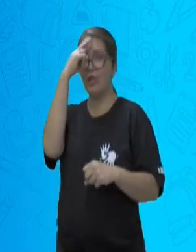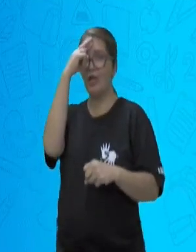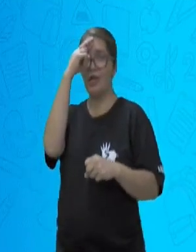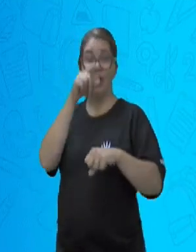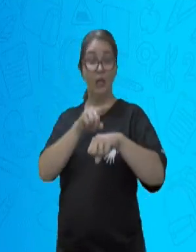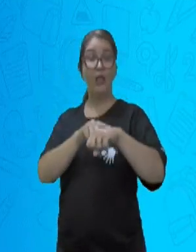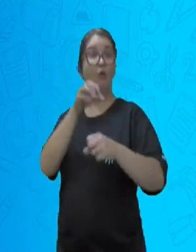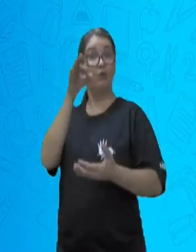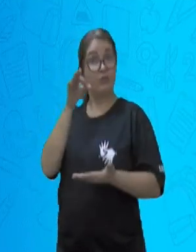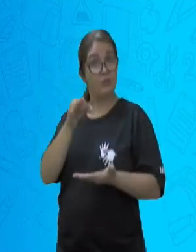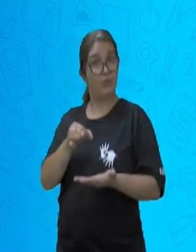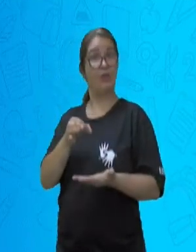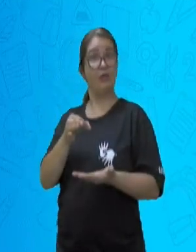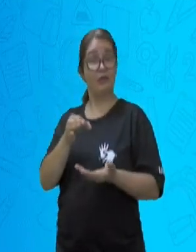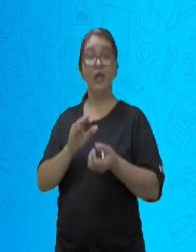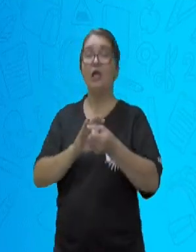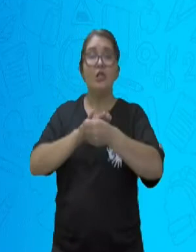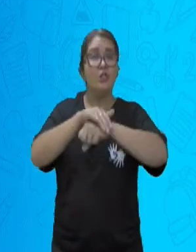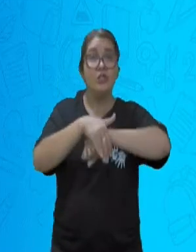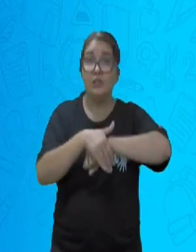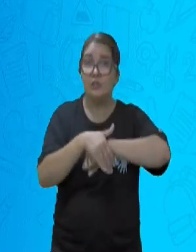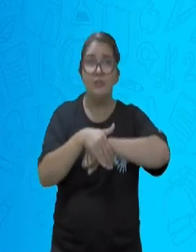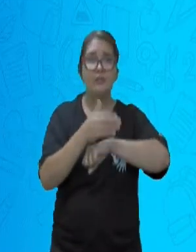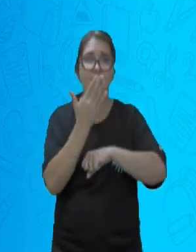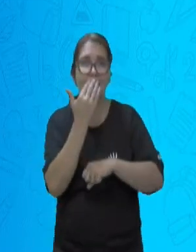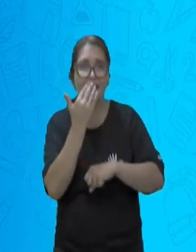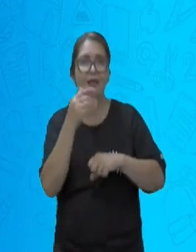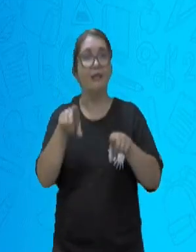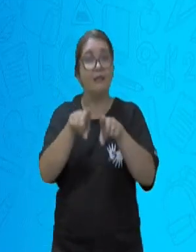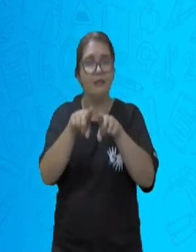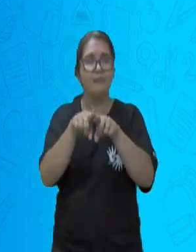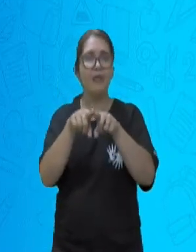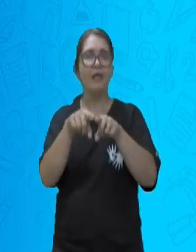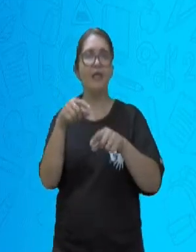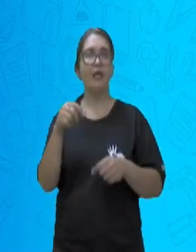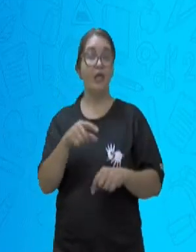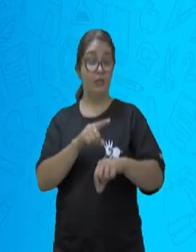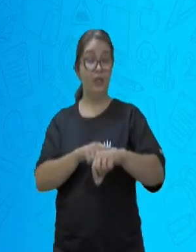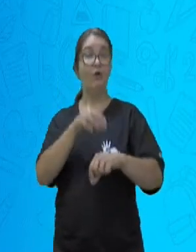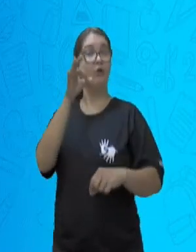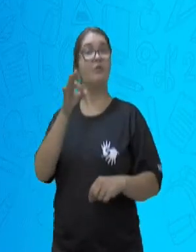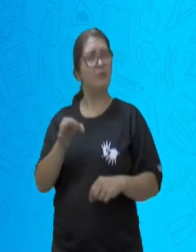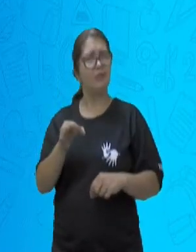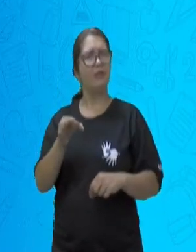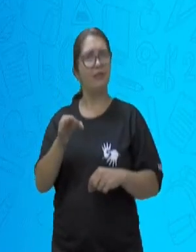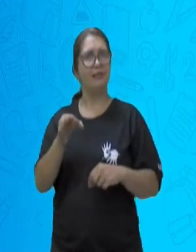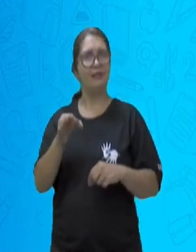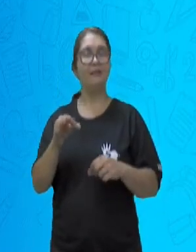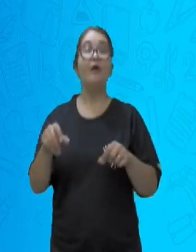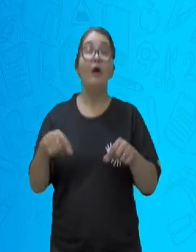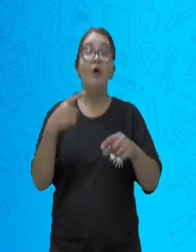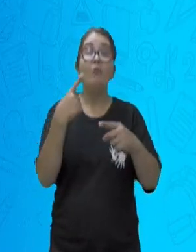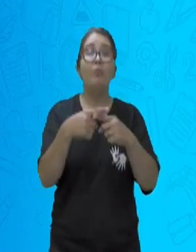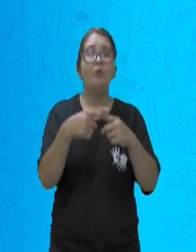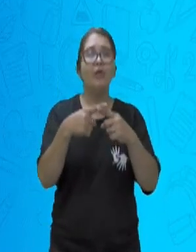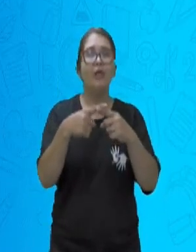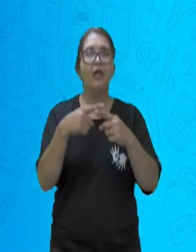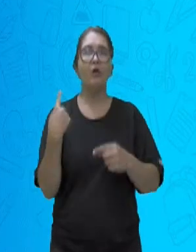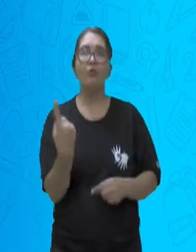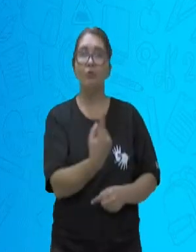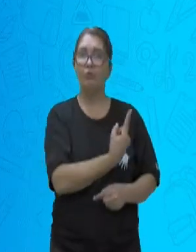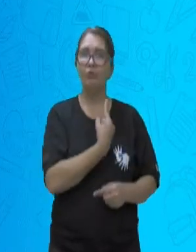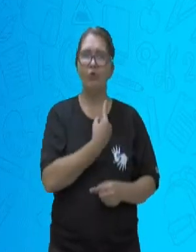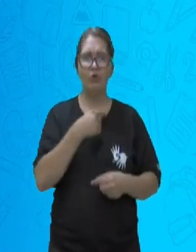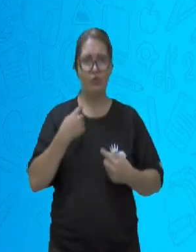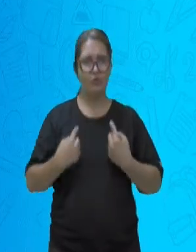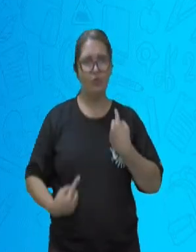físico. Os exercícios físicos são muito importantes eles ajudam no funcionamento e na manutenção do